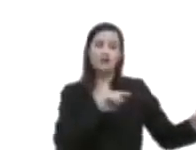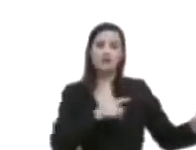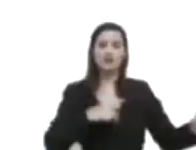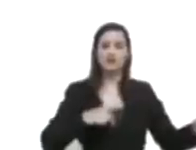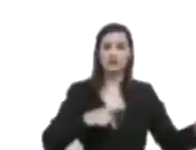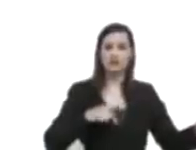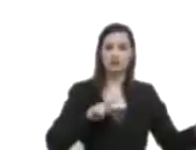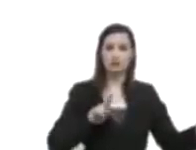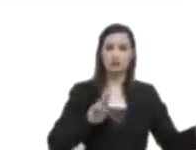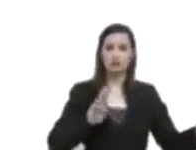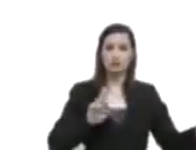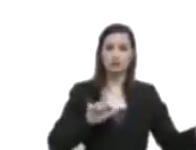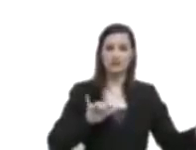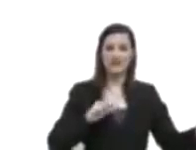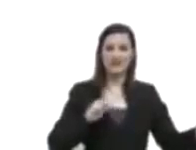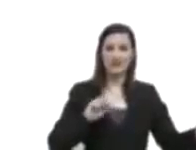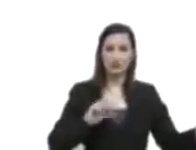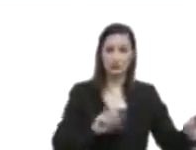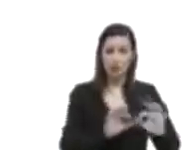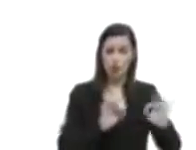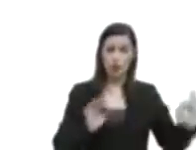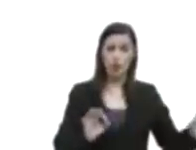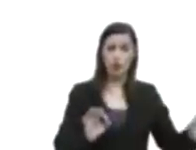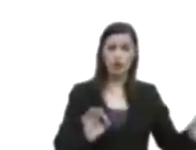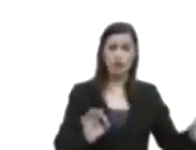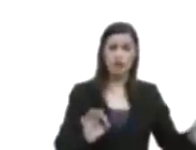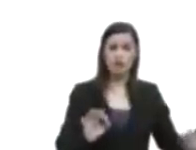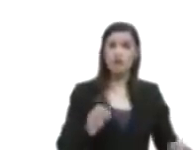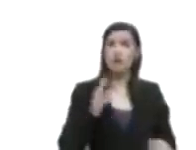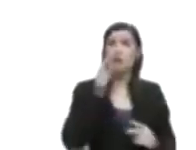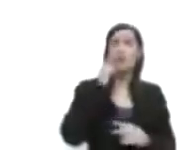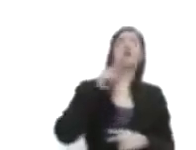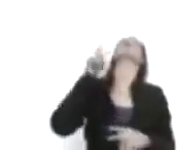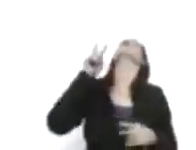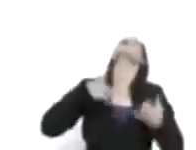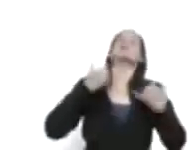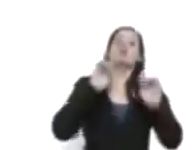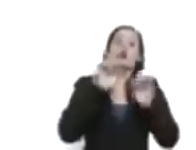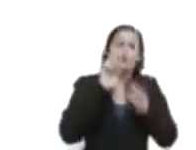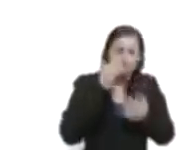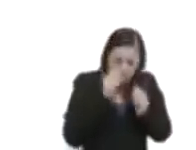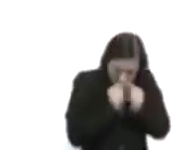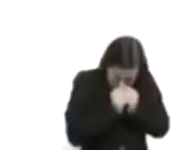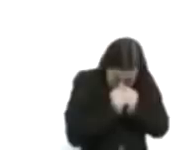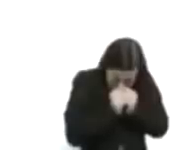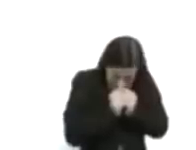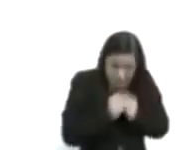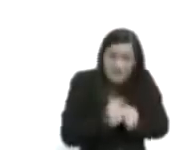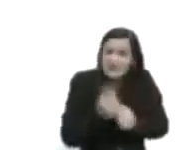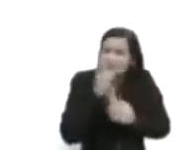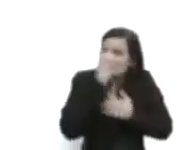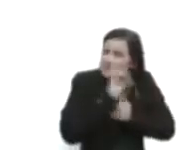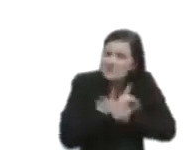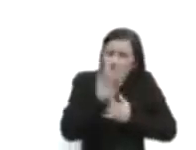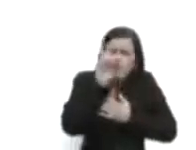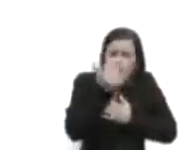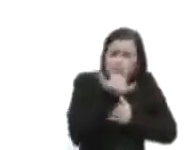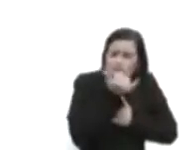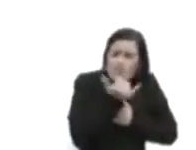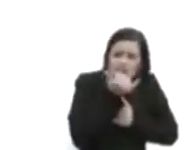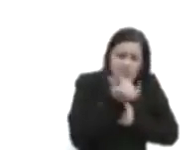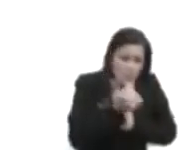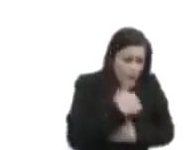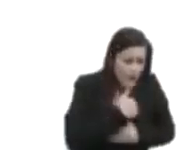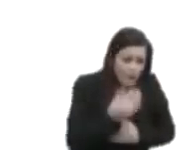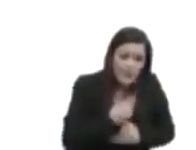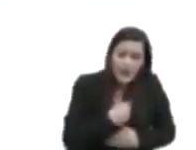ainda levantar os olhos aos céus, e batia no peito dizendo: ó Deus, sê propício a mim, pecador. O